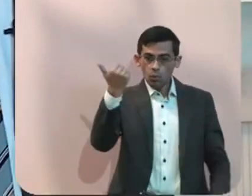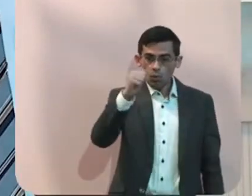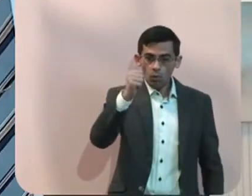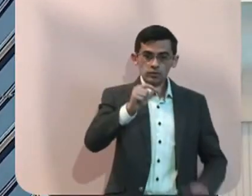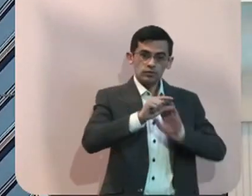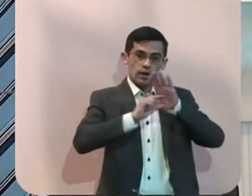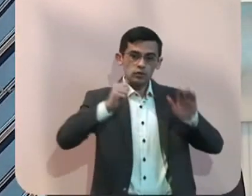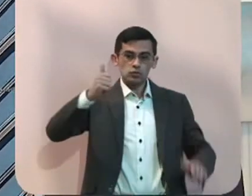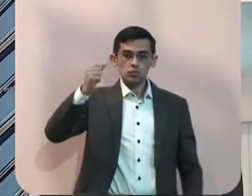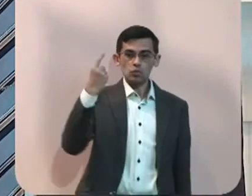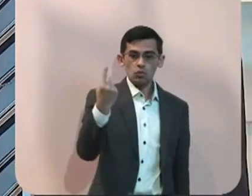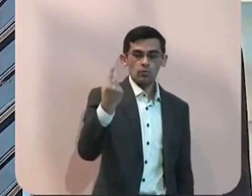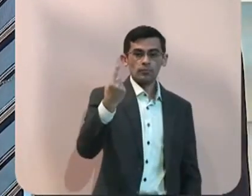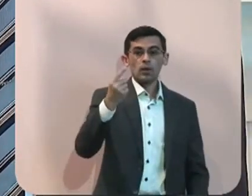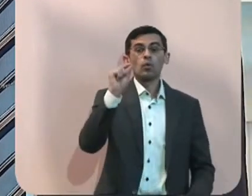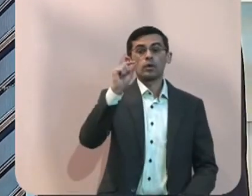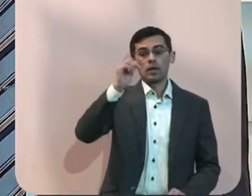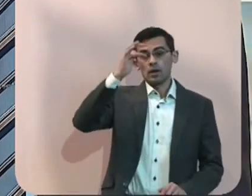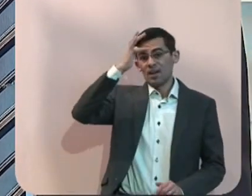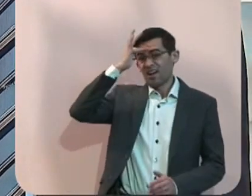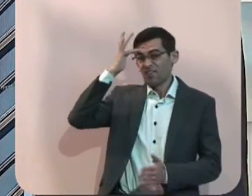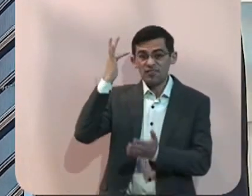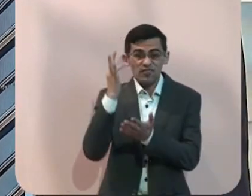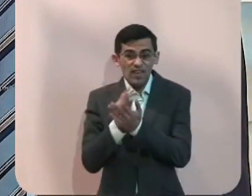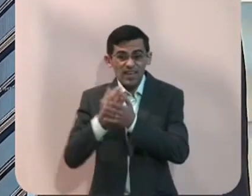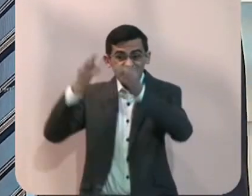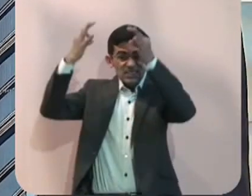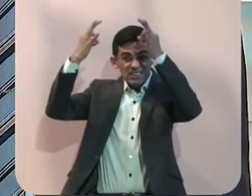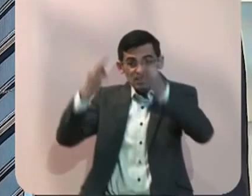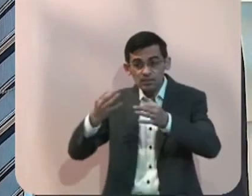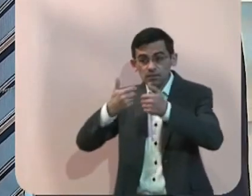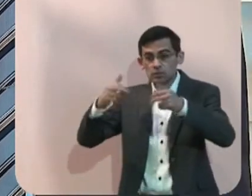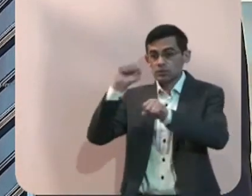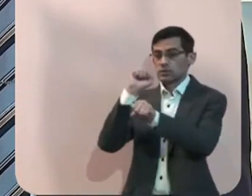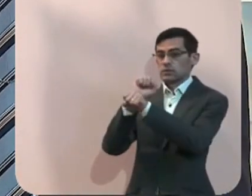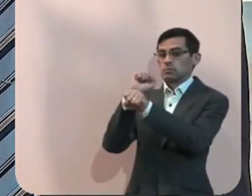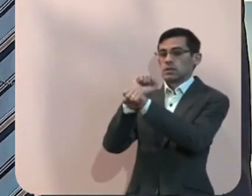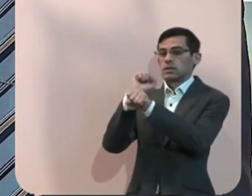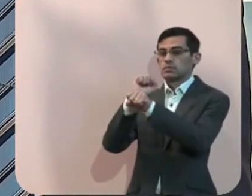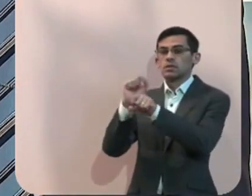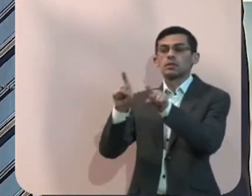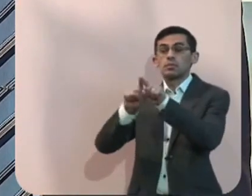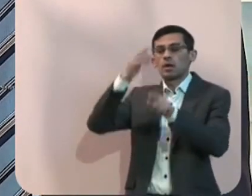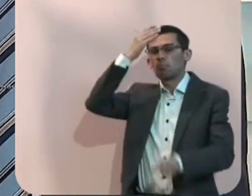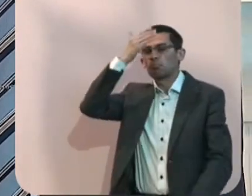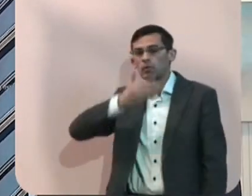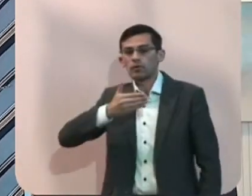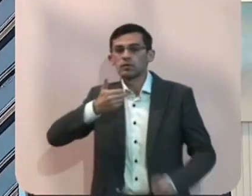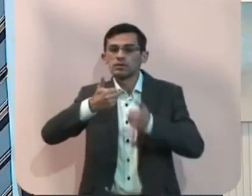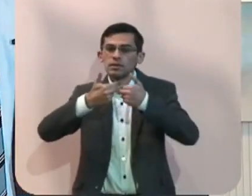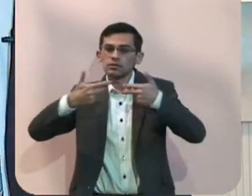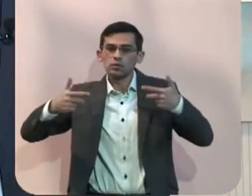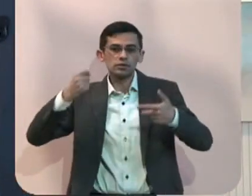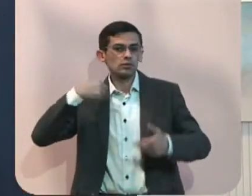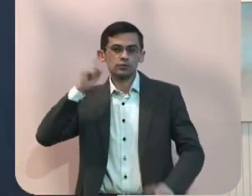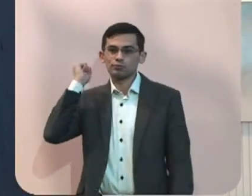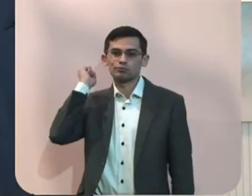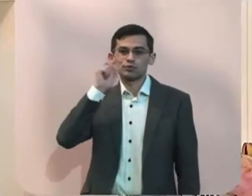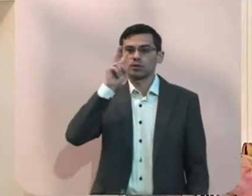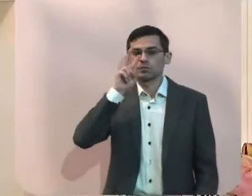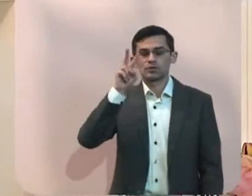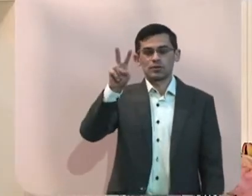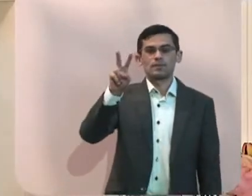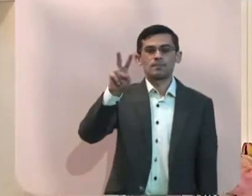seguinte: ora, a fé é a certeza daquilo que esperamos e a prova das coisas que não